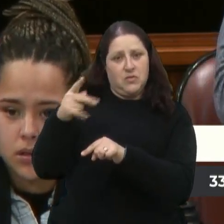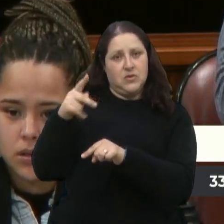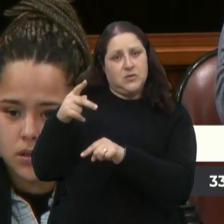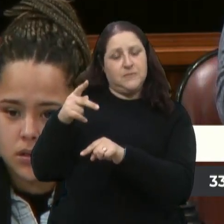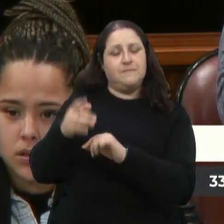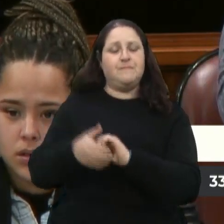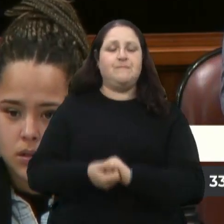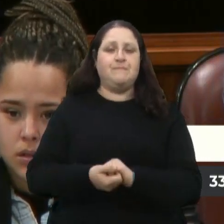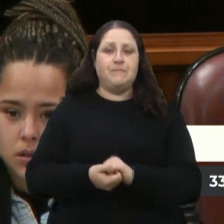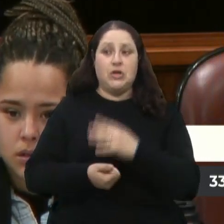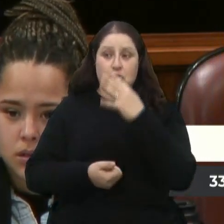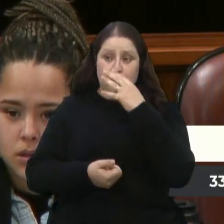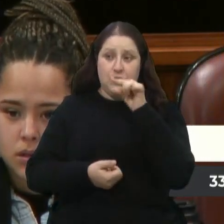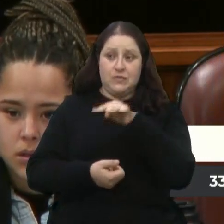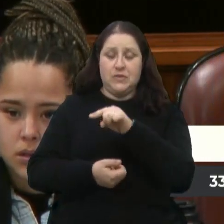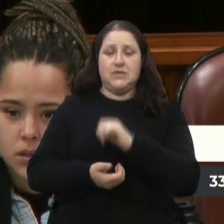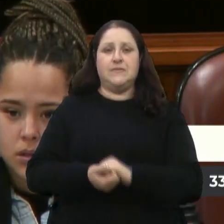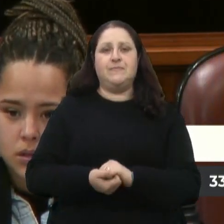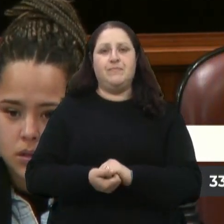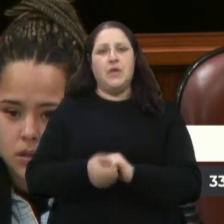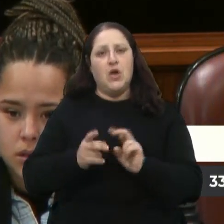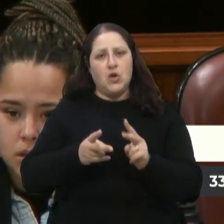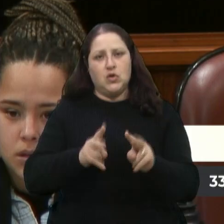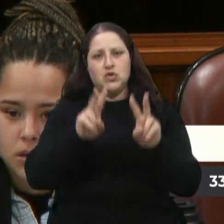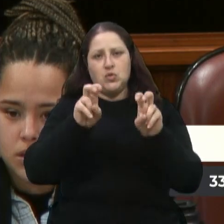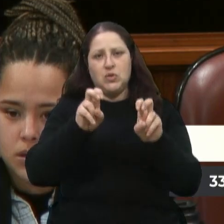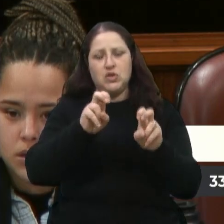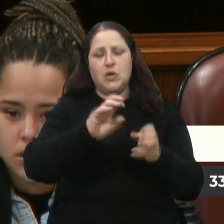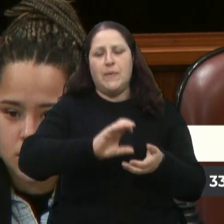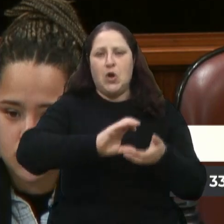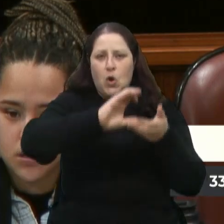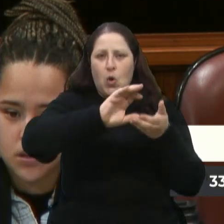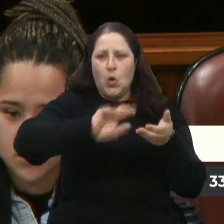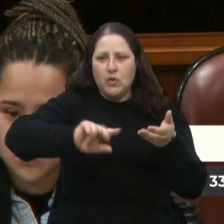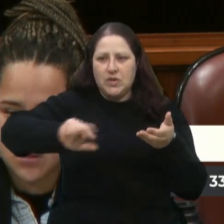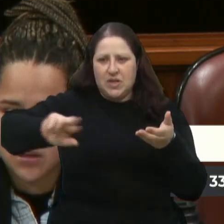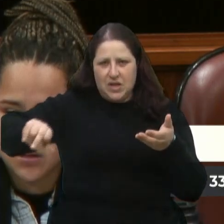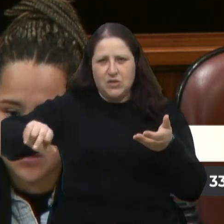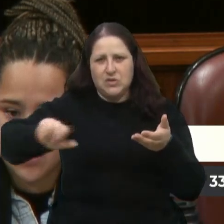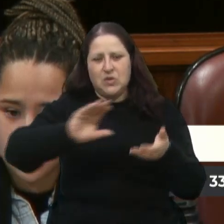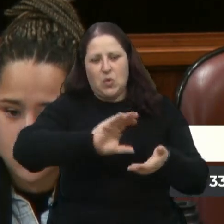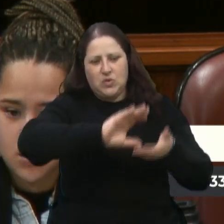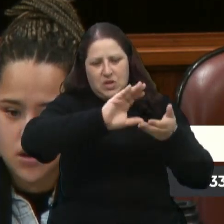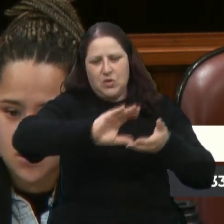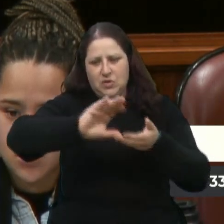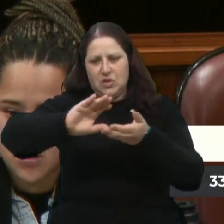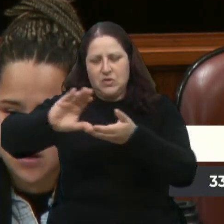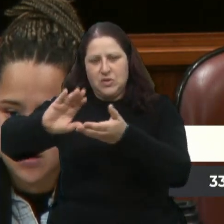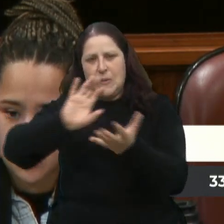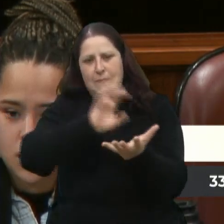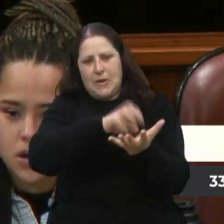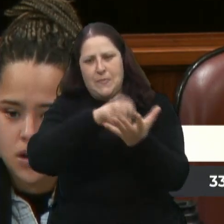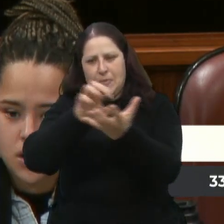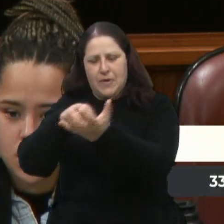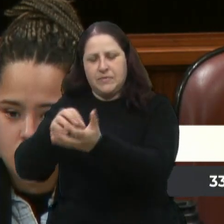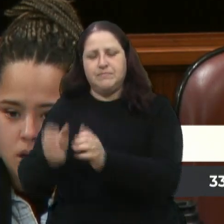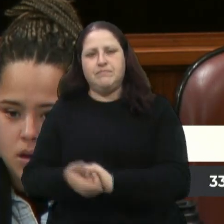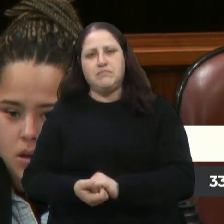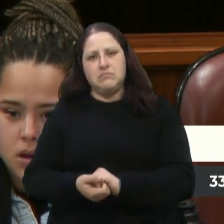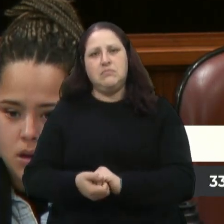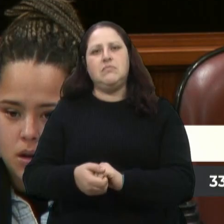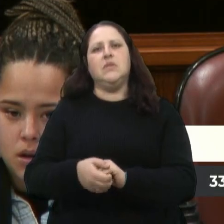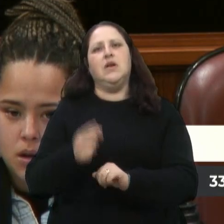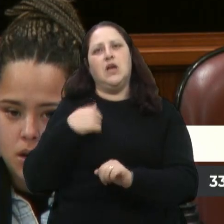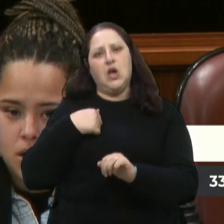conselhos, vereador, eu acho que bom que a gente está discutindo isso e, eventualmente, eu defendo, até porque venho dos conselhos,